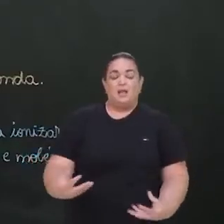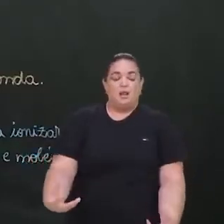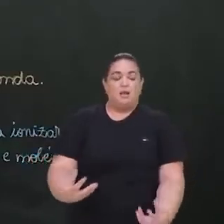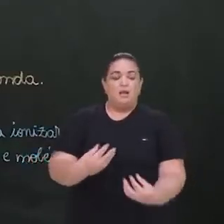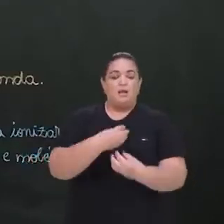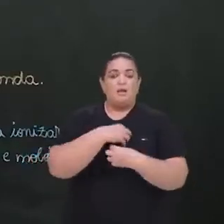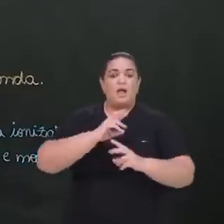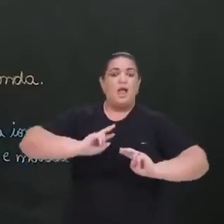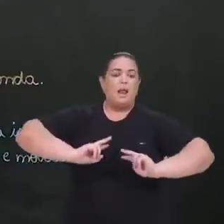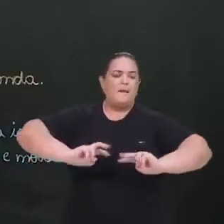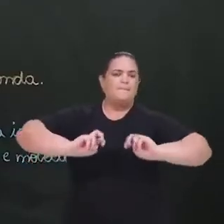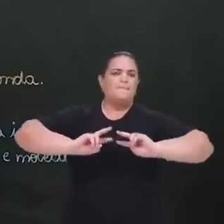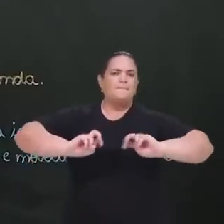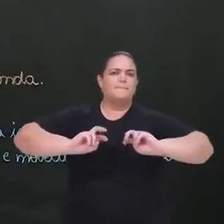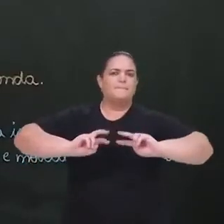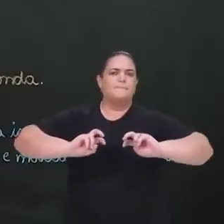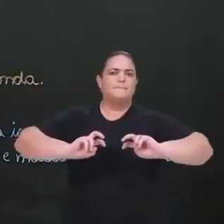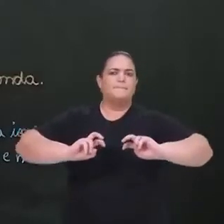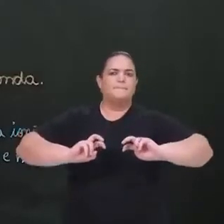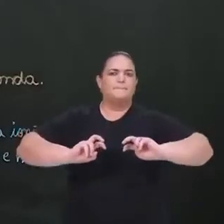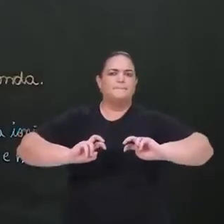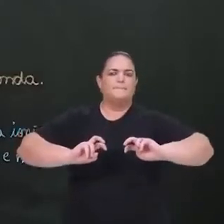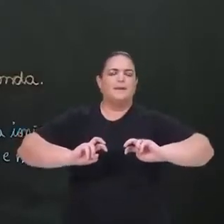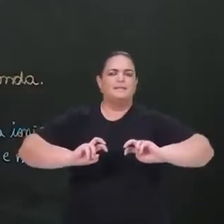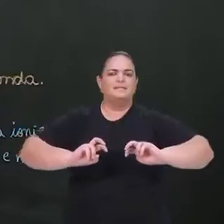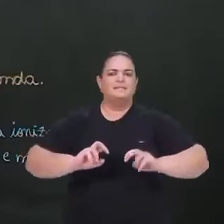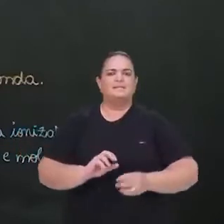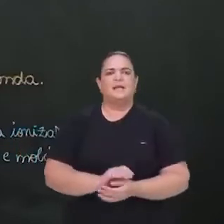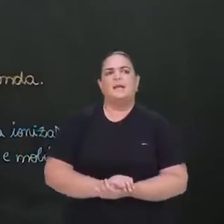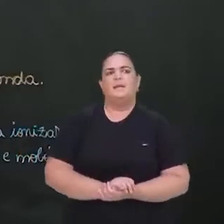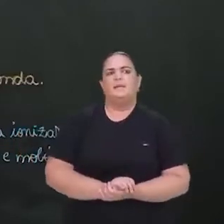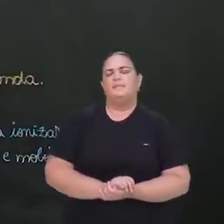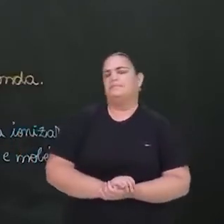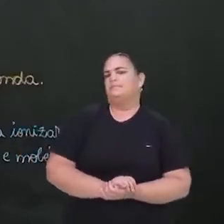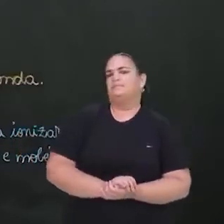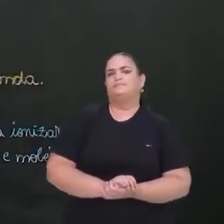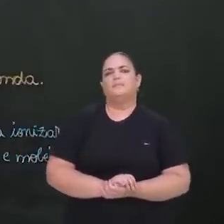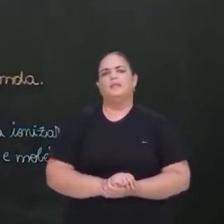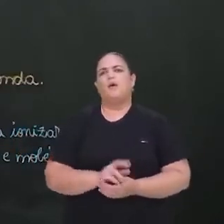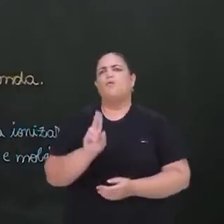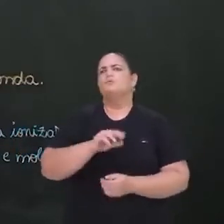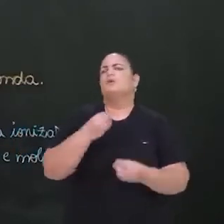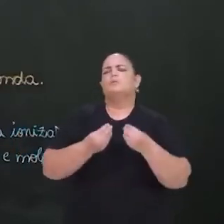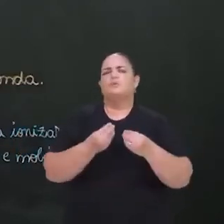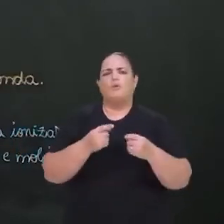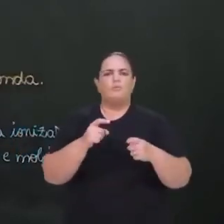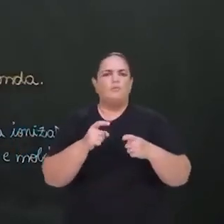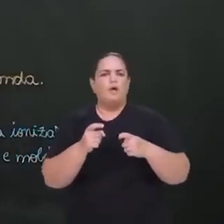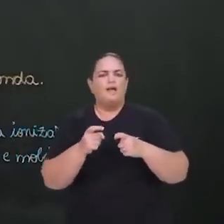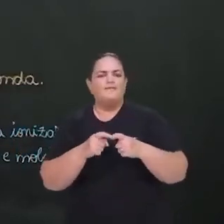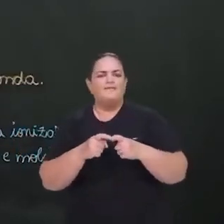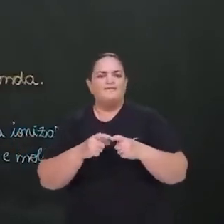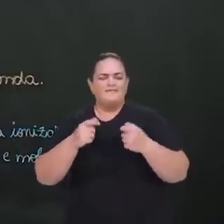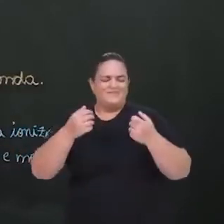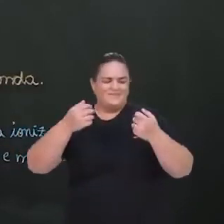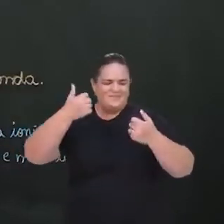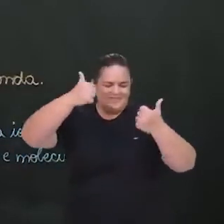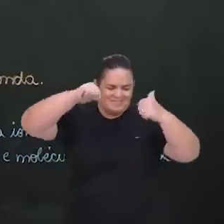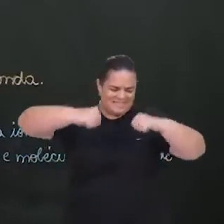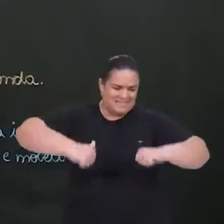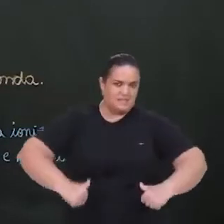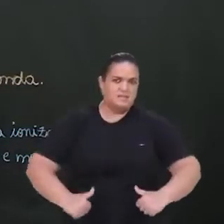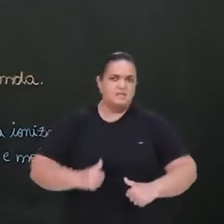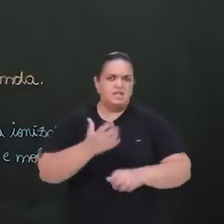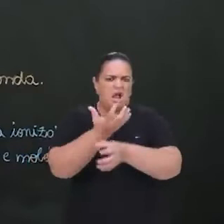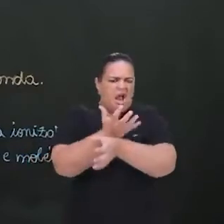ser retida nas superfícies sólidas. A gente usa, por exemplo, para fazer exames ósseos, verificar se teve alguma fratura,